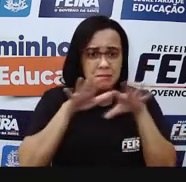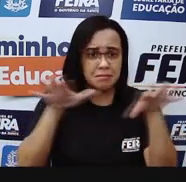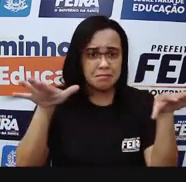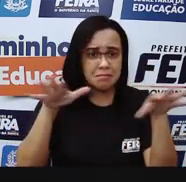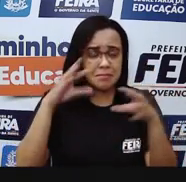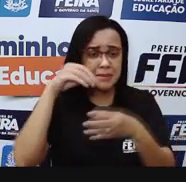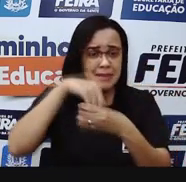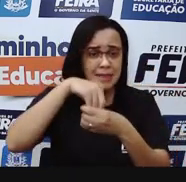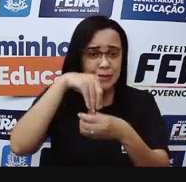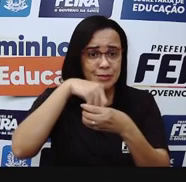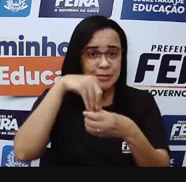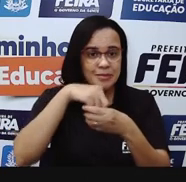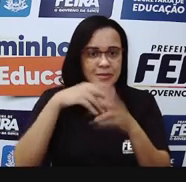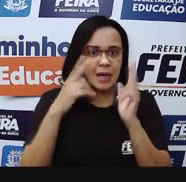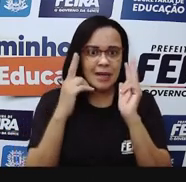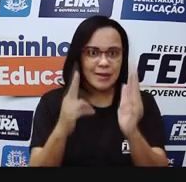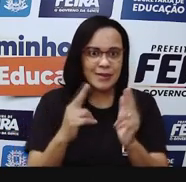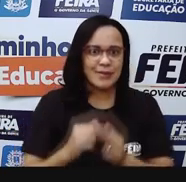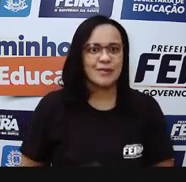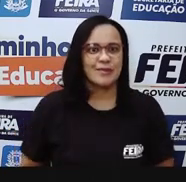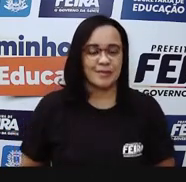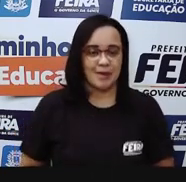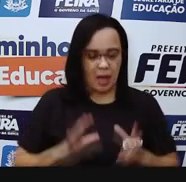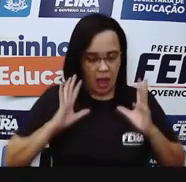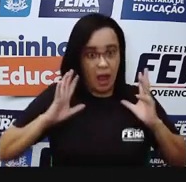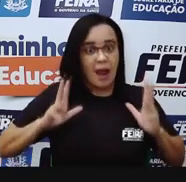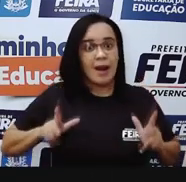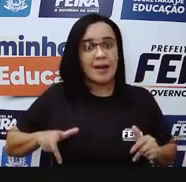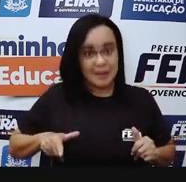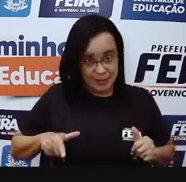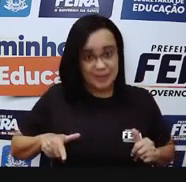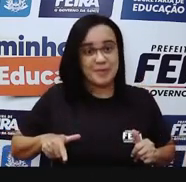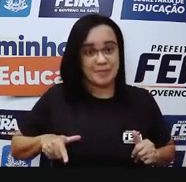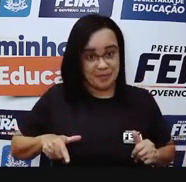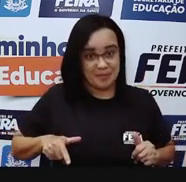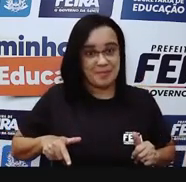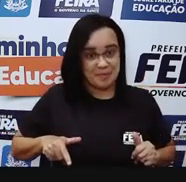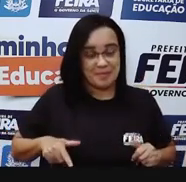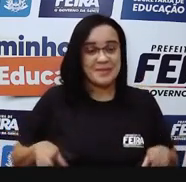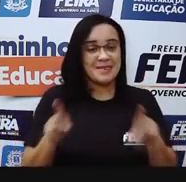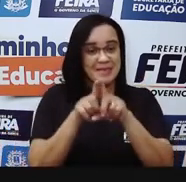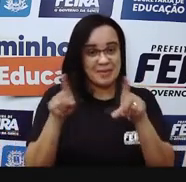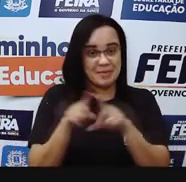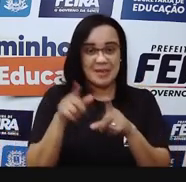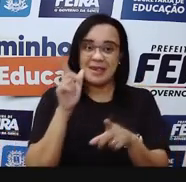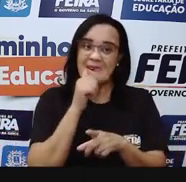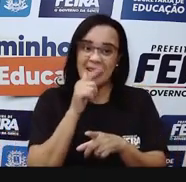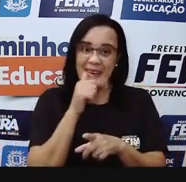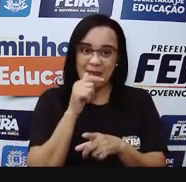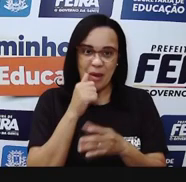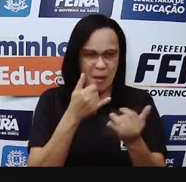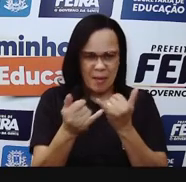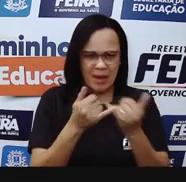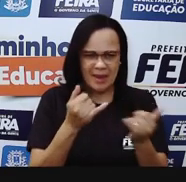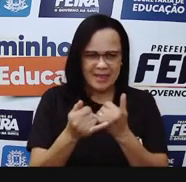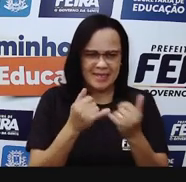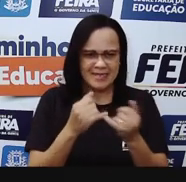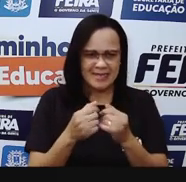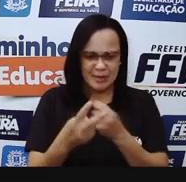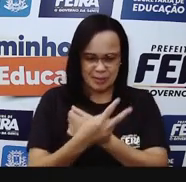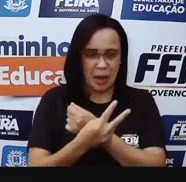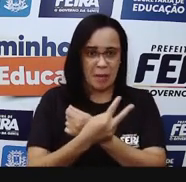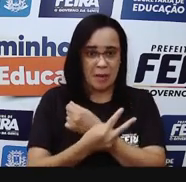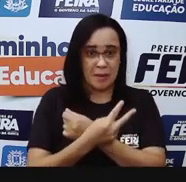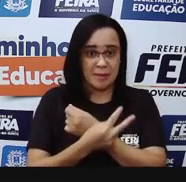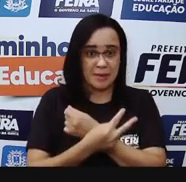nessa parte externa aqui do nosso olho, e hidrata, limpa, e, inclusive, protege, né,